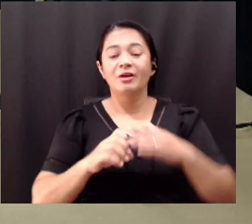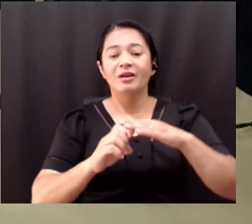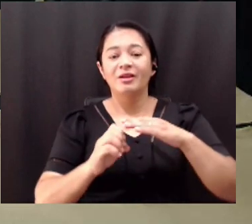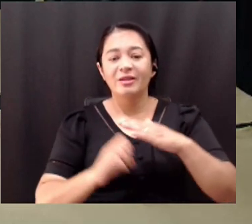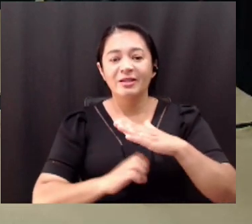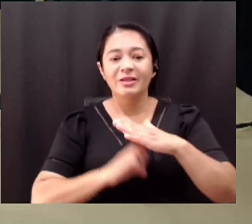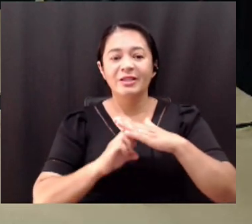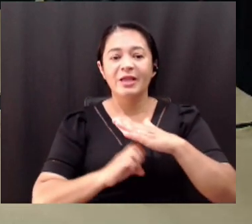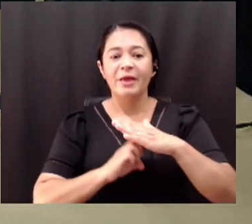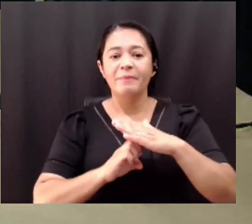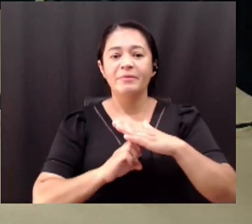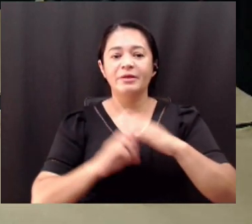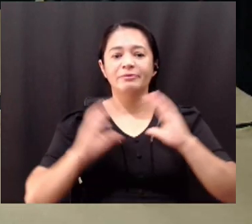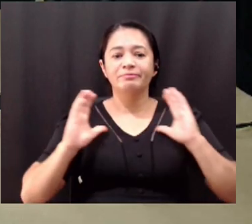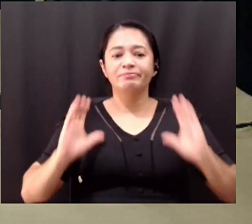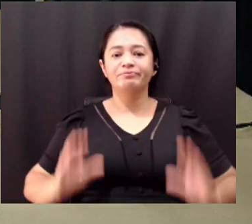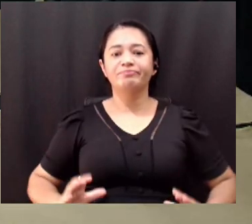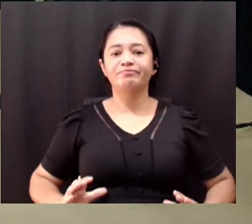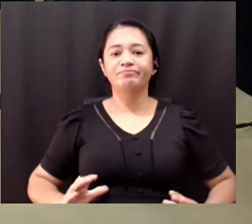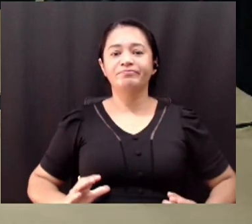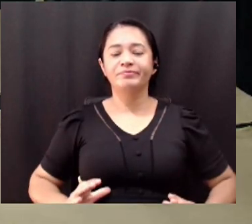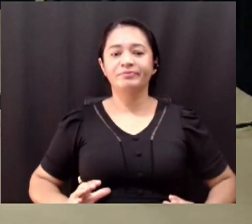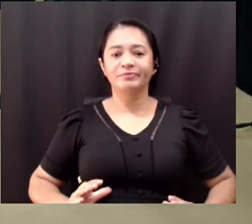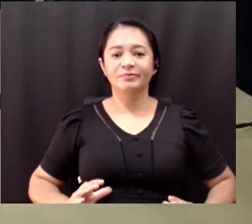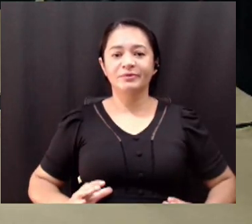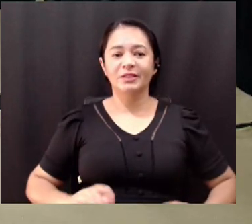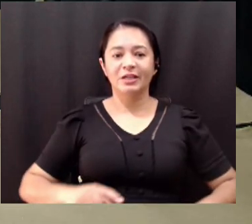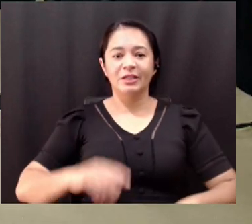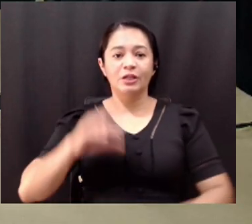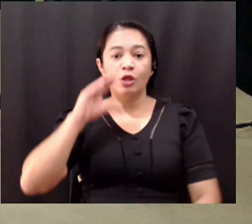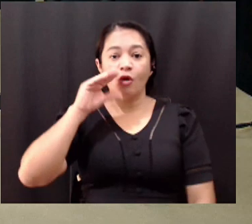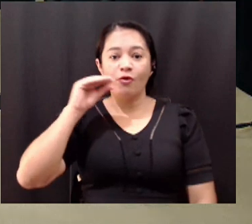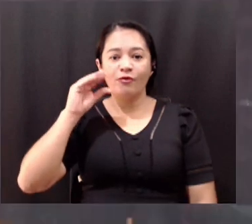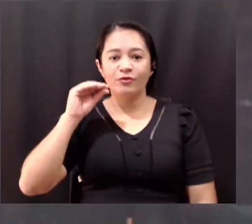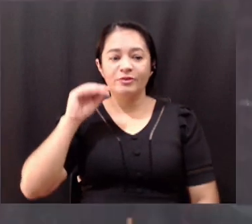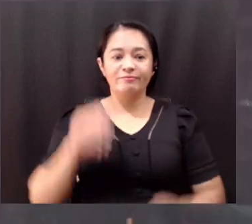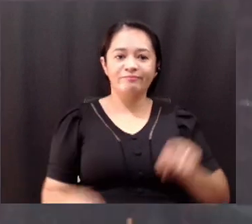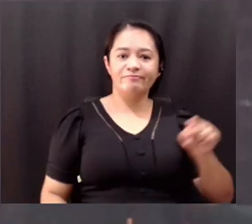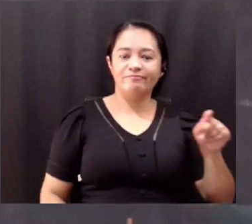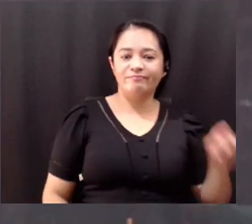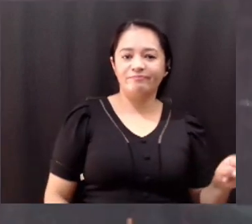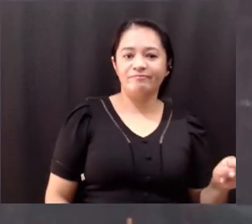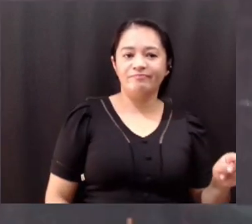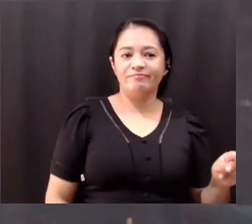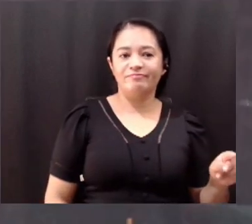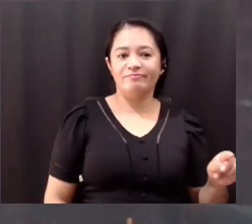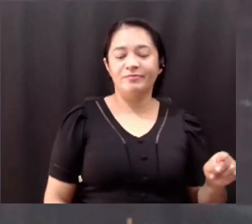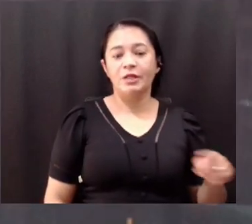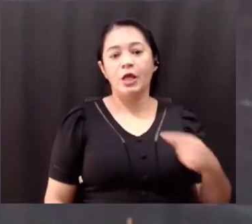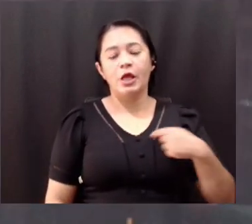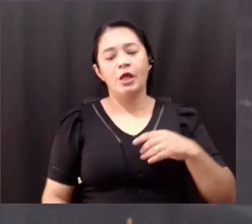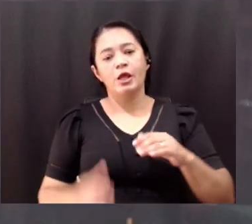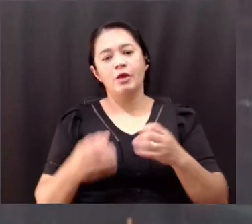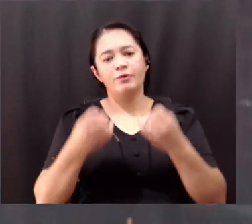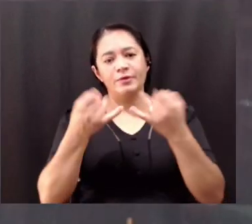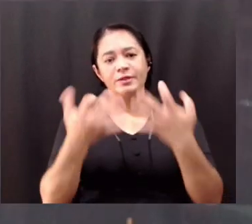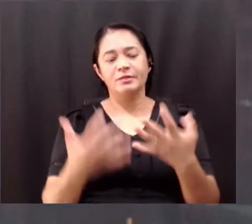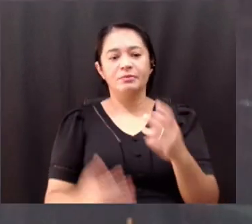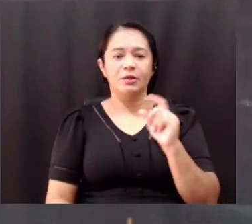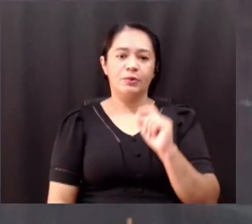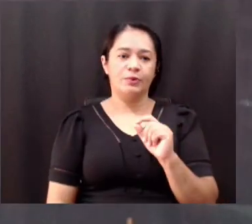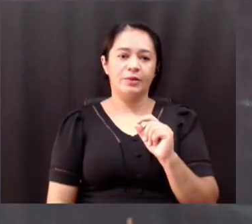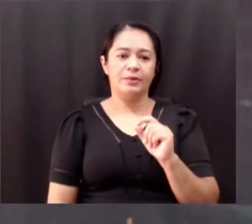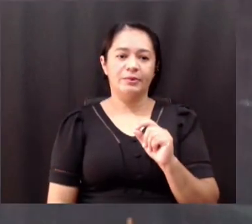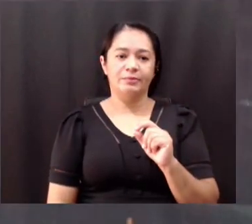comporta diante do funcionário workaholic, doutora? O que eu costumo dizer para os meus clientes é que o que acontece